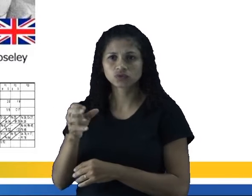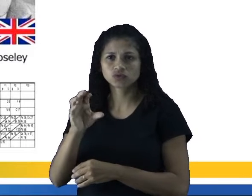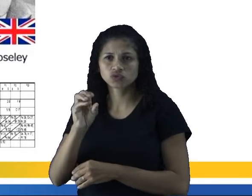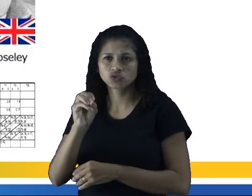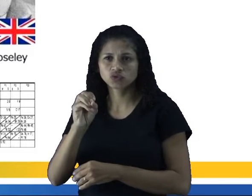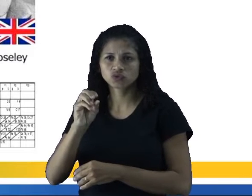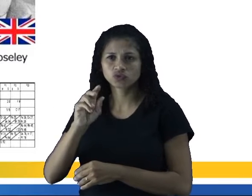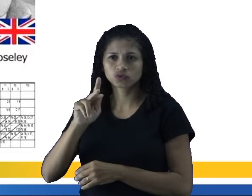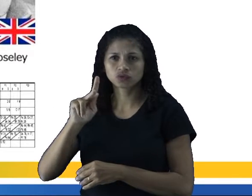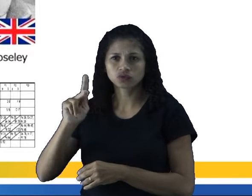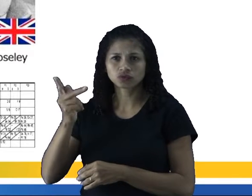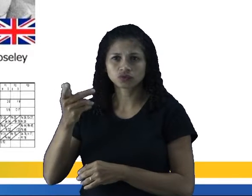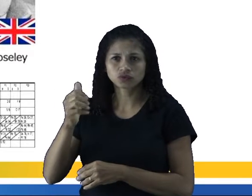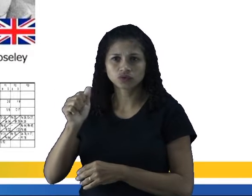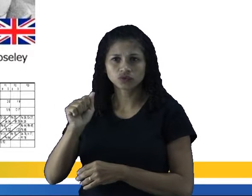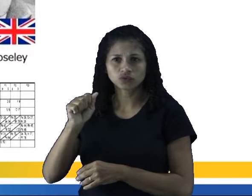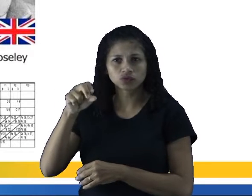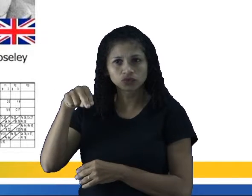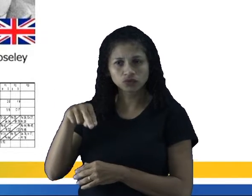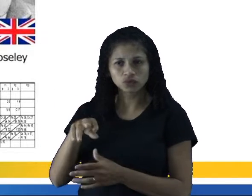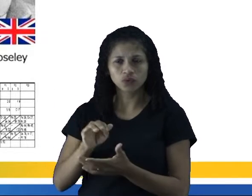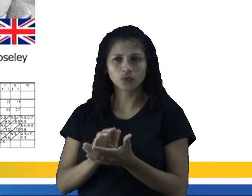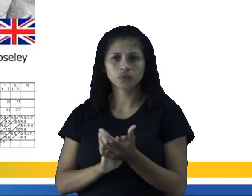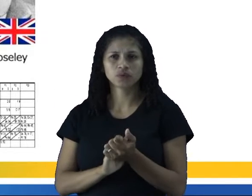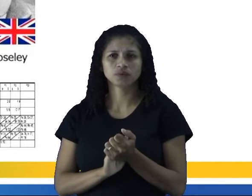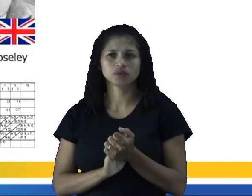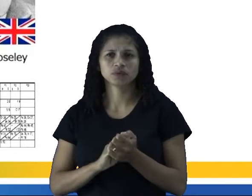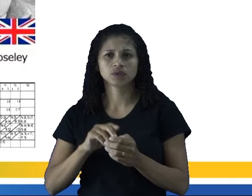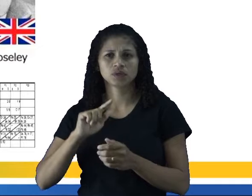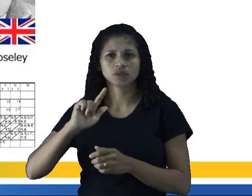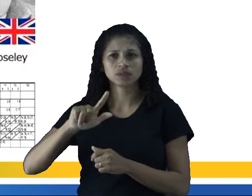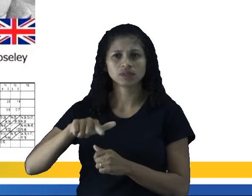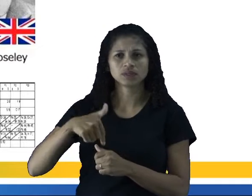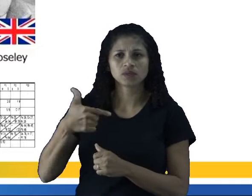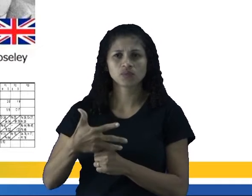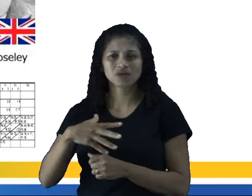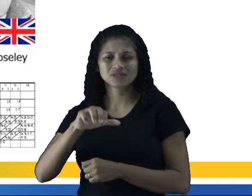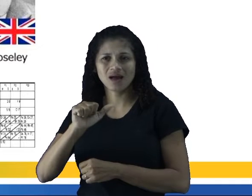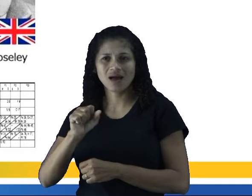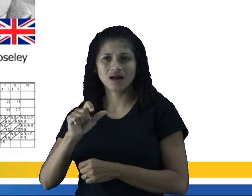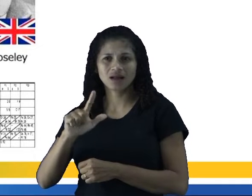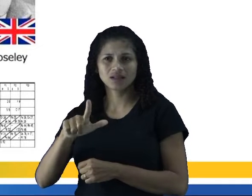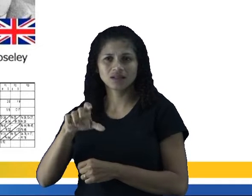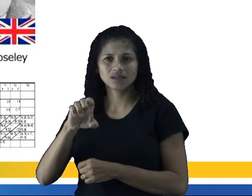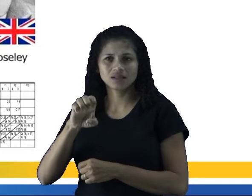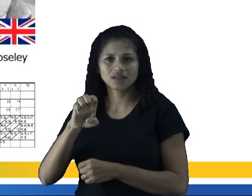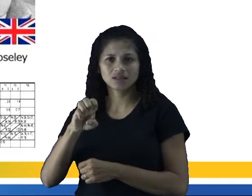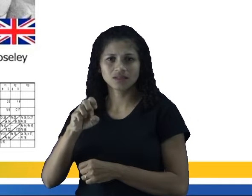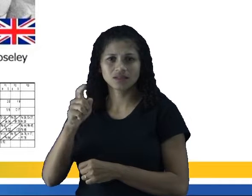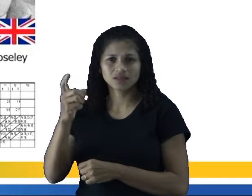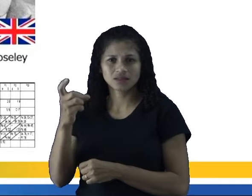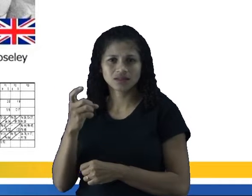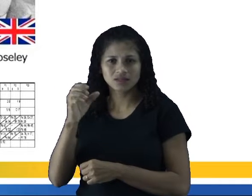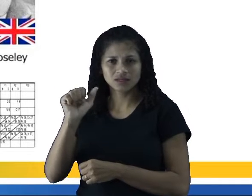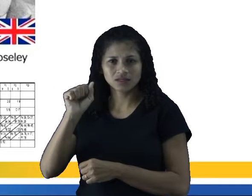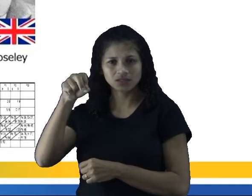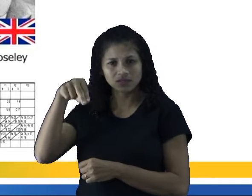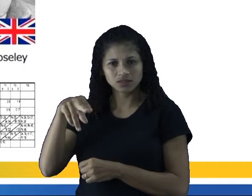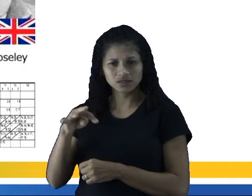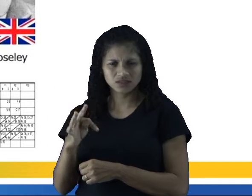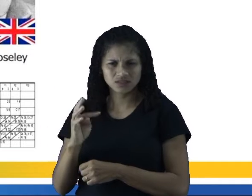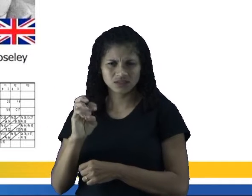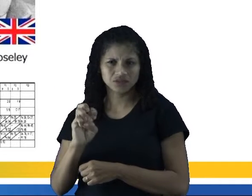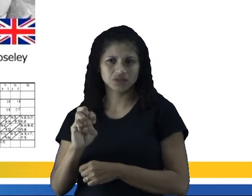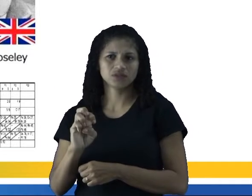com a teoria das tríades, mas não deu muito certo. Depois a gente teve o Alexandre Beguier, ali com o parafuso telúrico também,